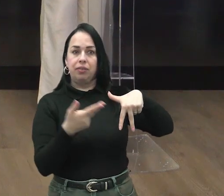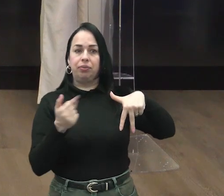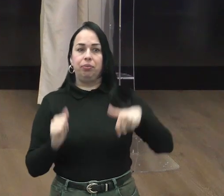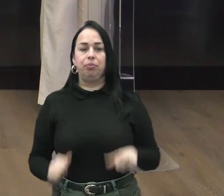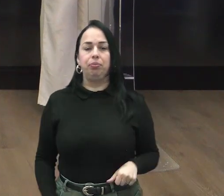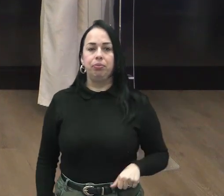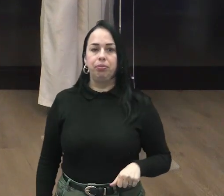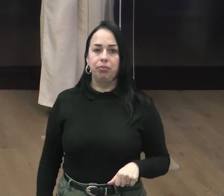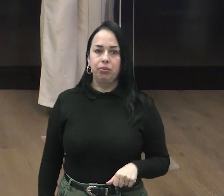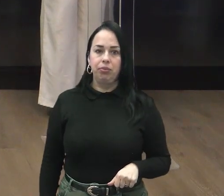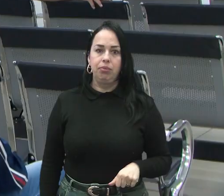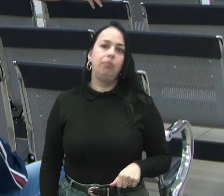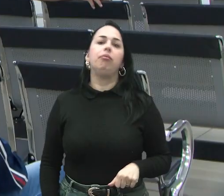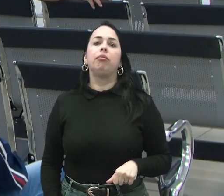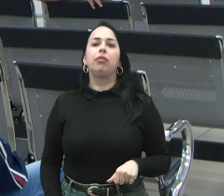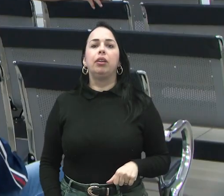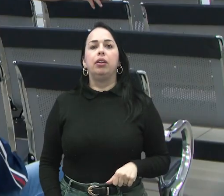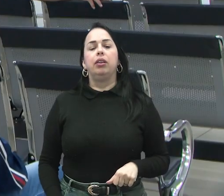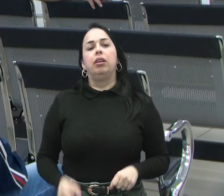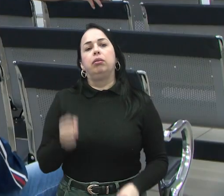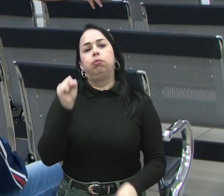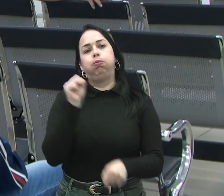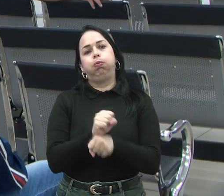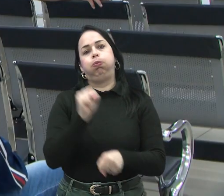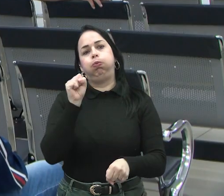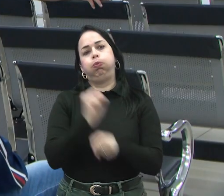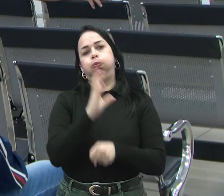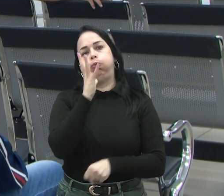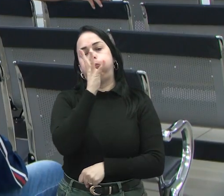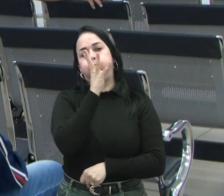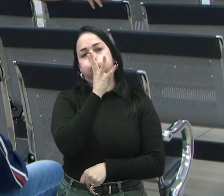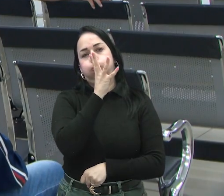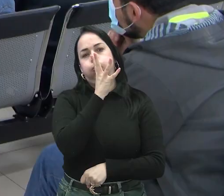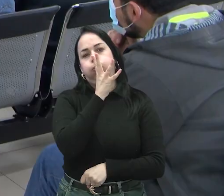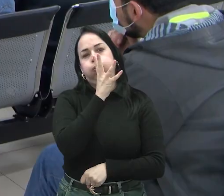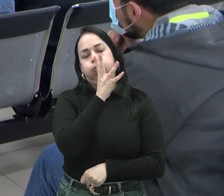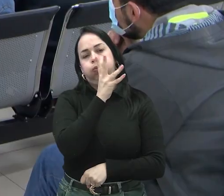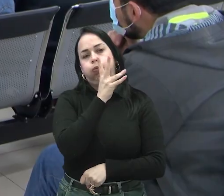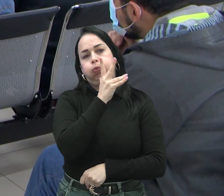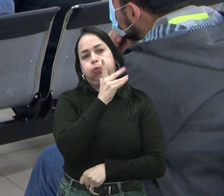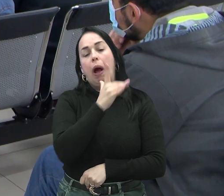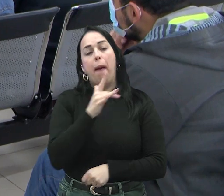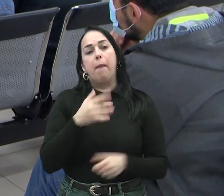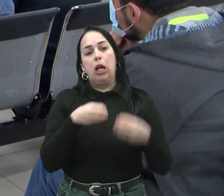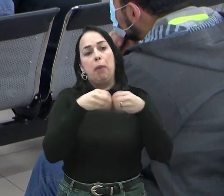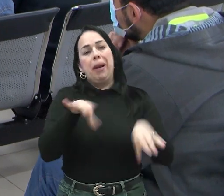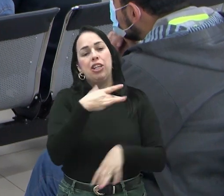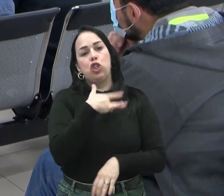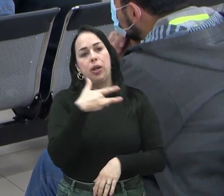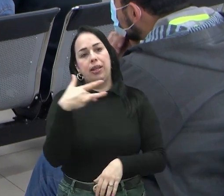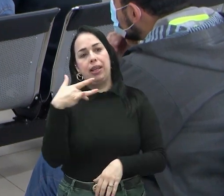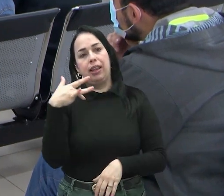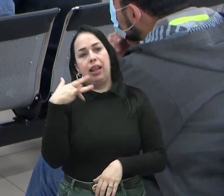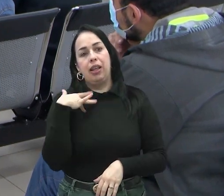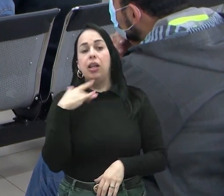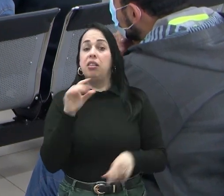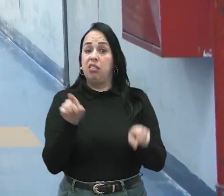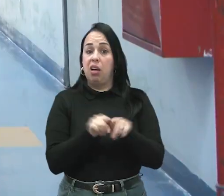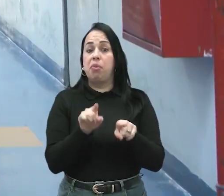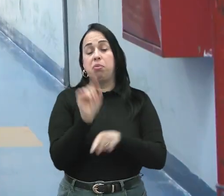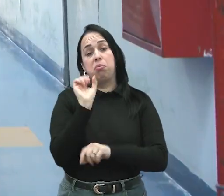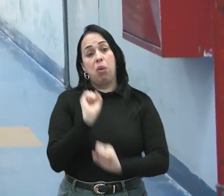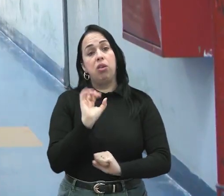baixa complexidade. Uma longa espera que pode custar a saúde e até mesmo a